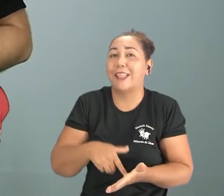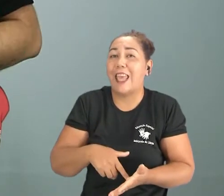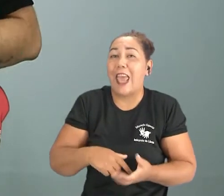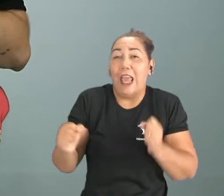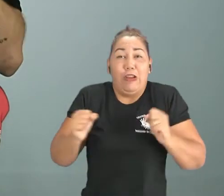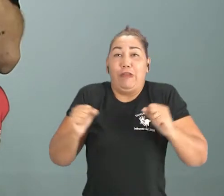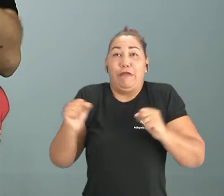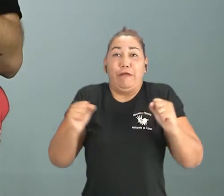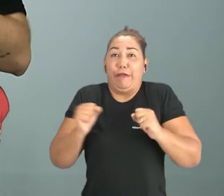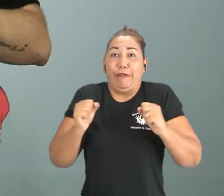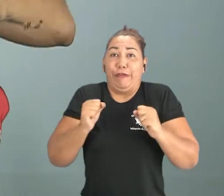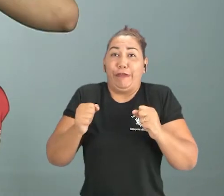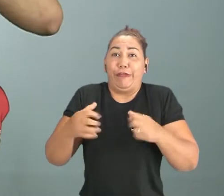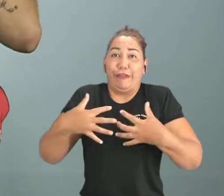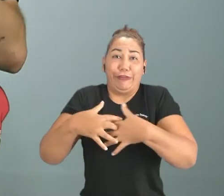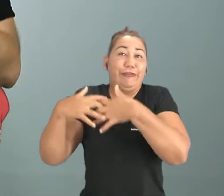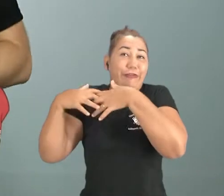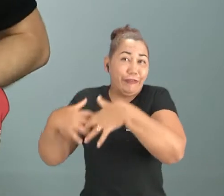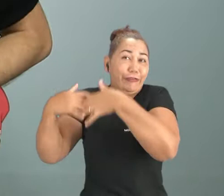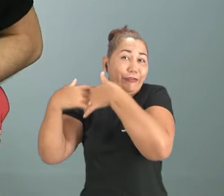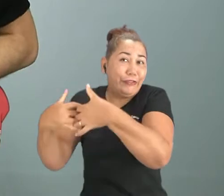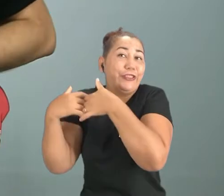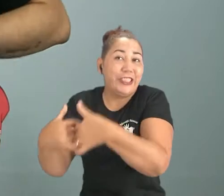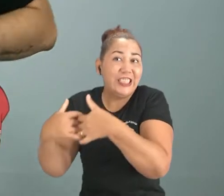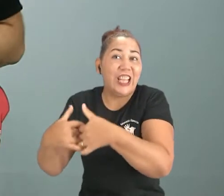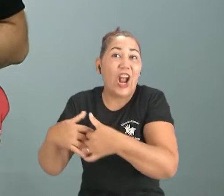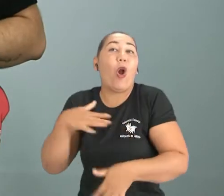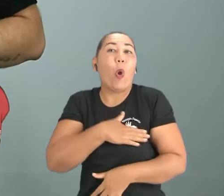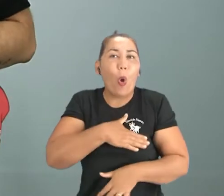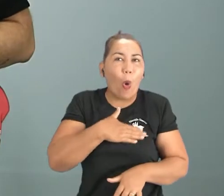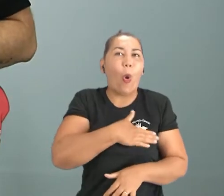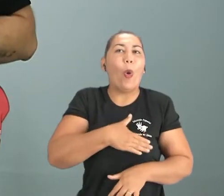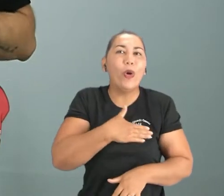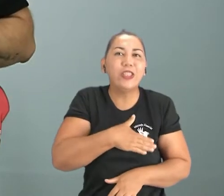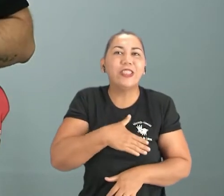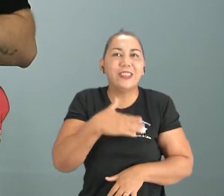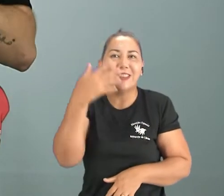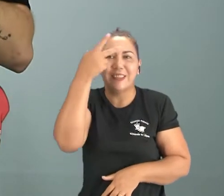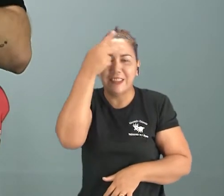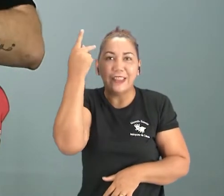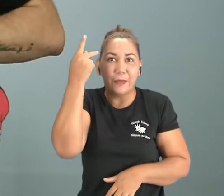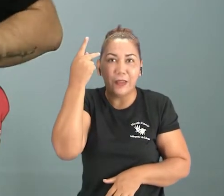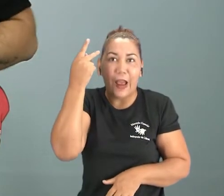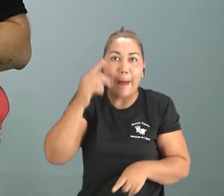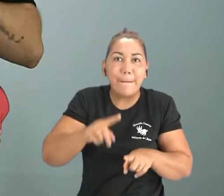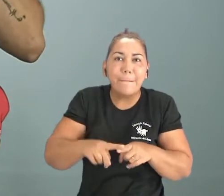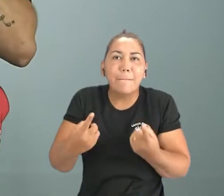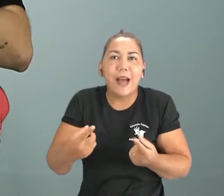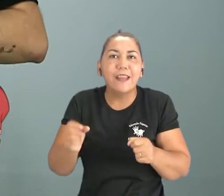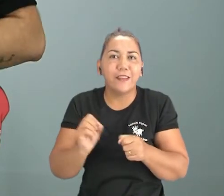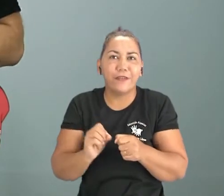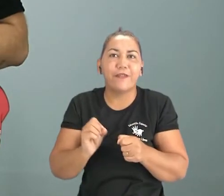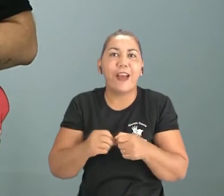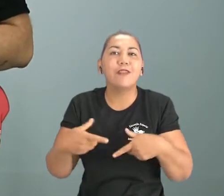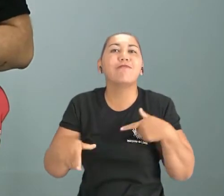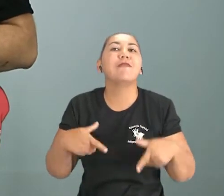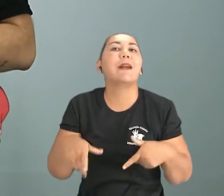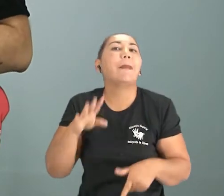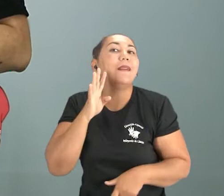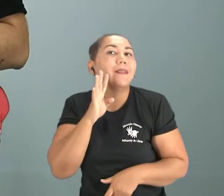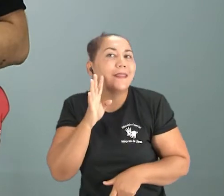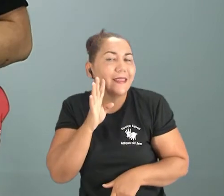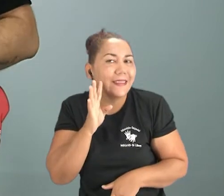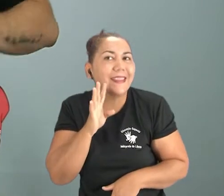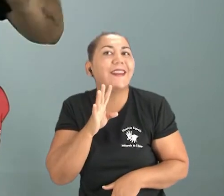e atrapalhador nem gosta de atrapalhar as pessoas ele faz um trabalho legal